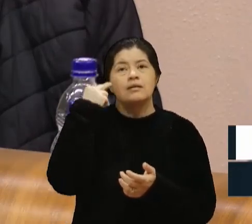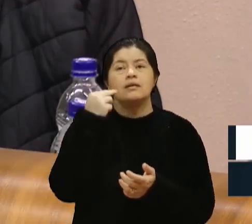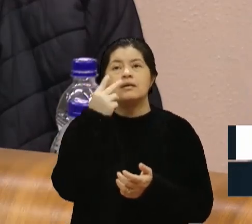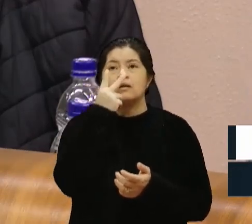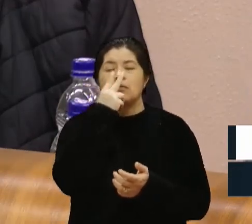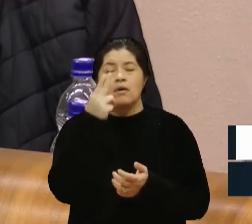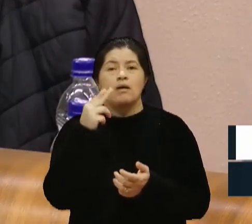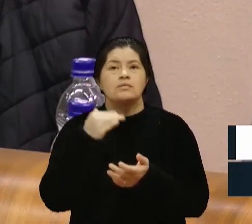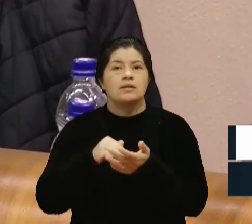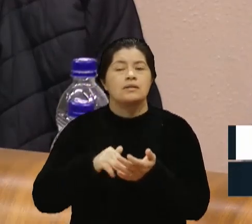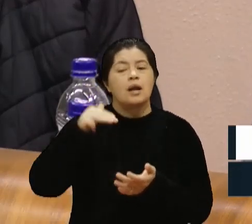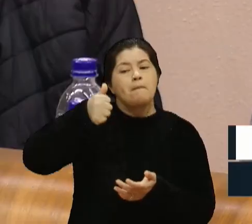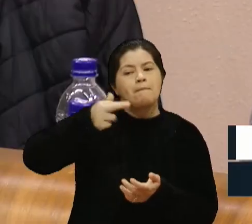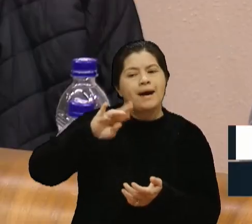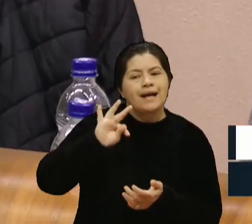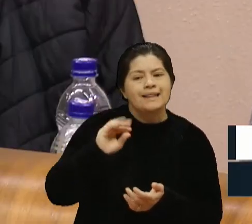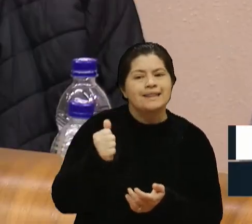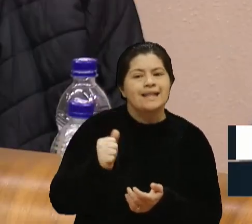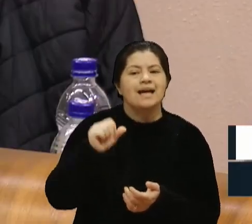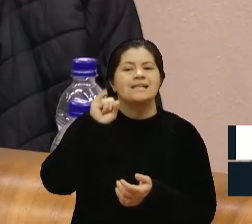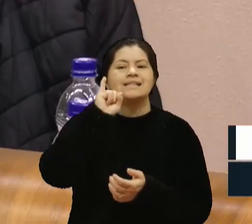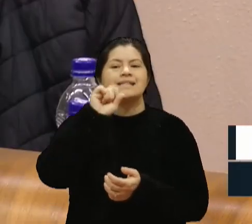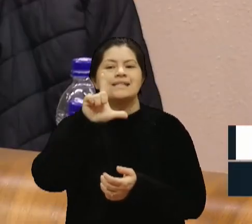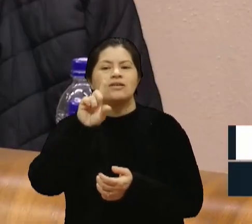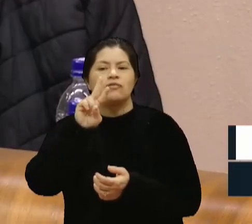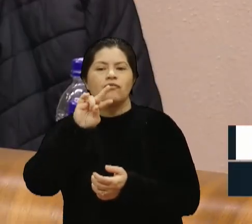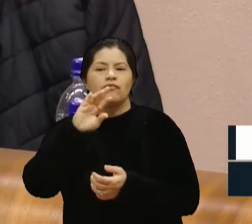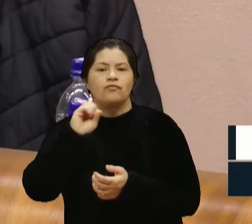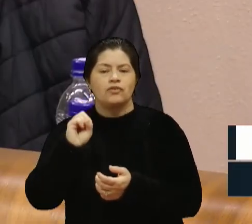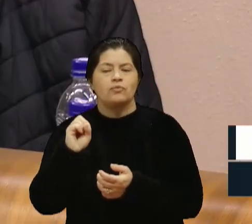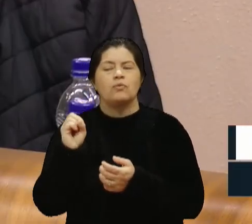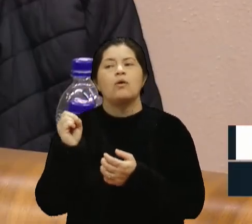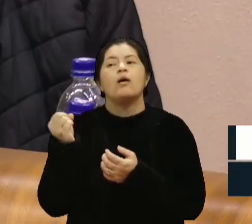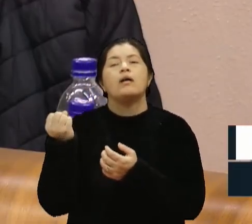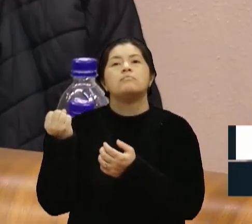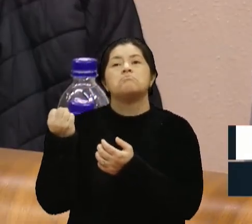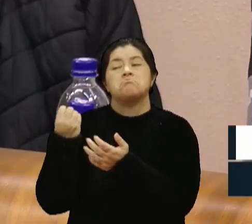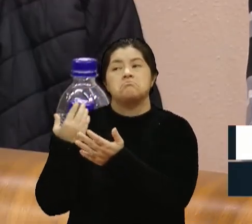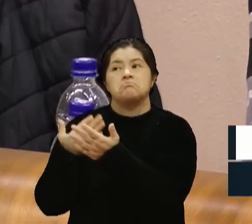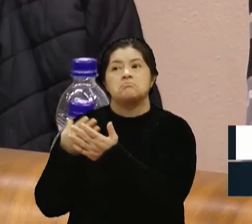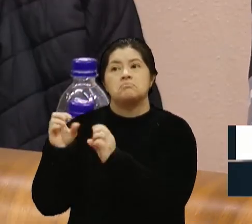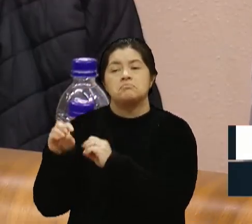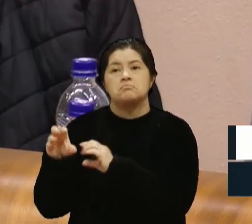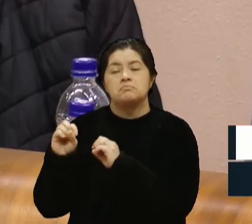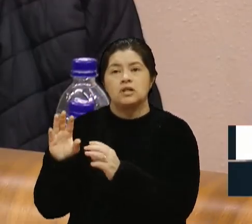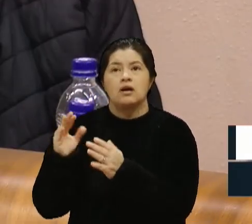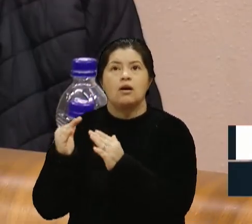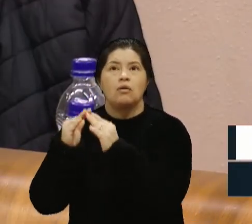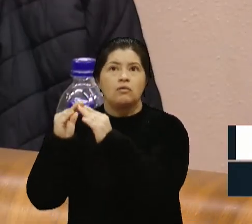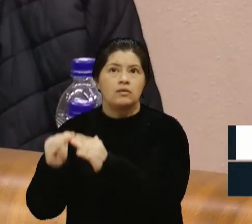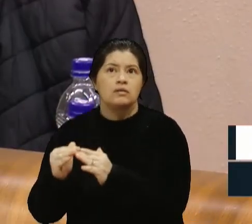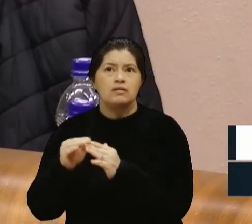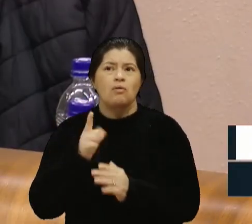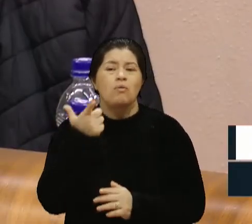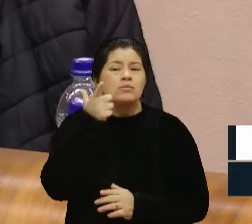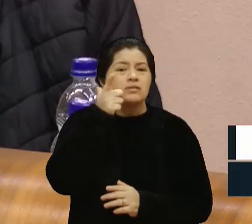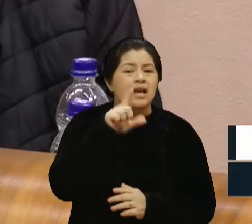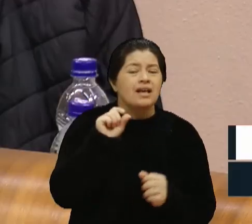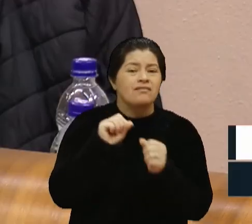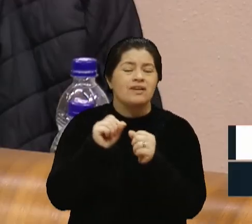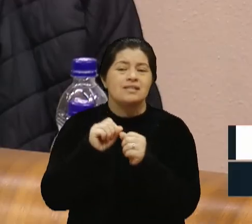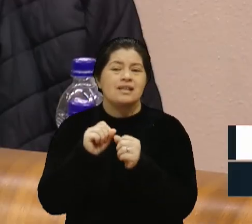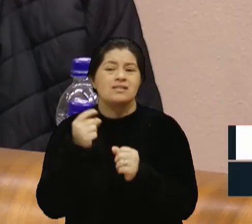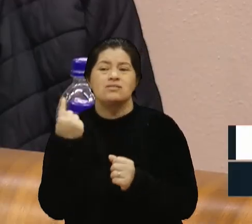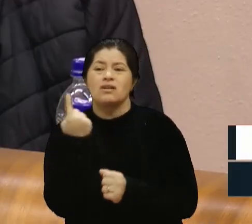secretária Marta e o secretário Silvio, tanto pela educação como pela habitação, detectamos que a gente não consegue fazer certas